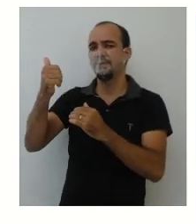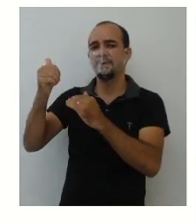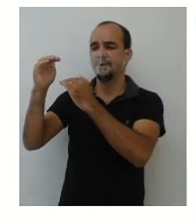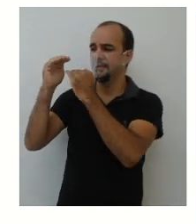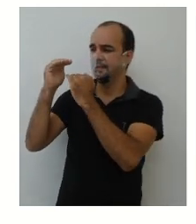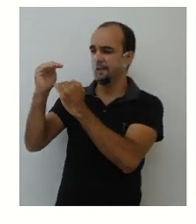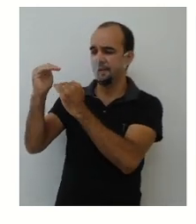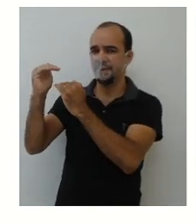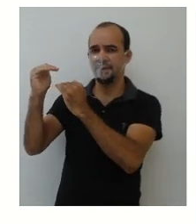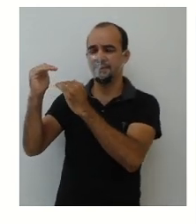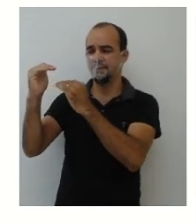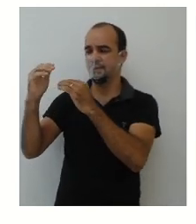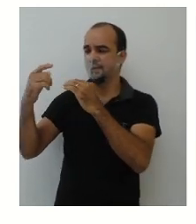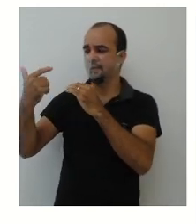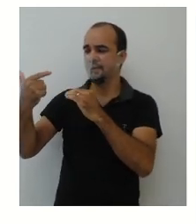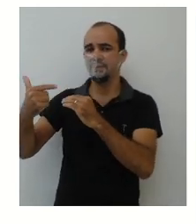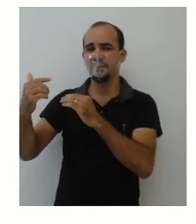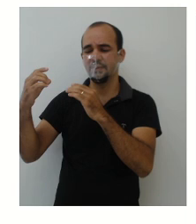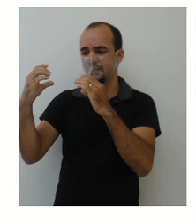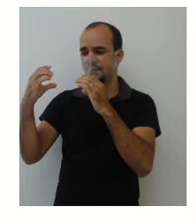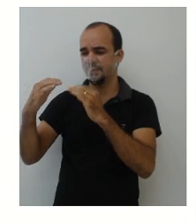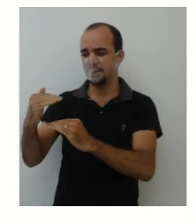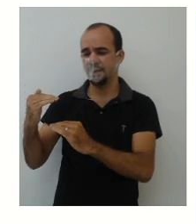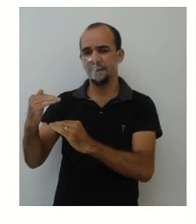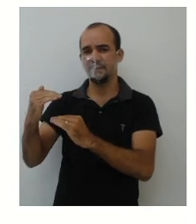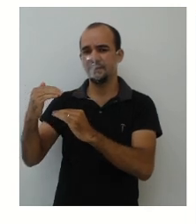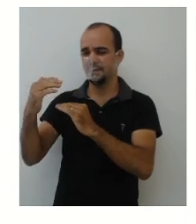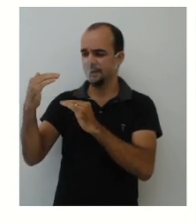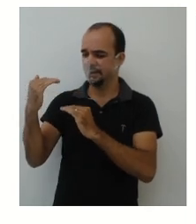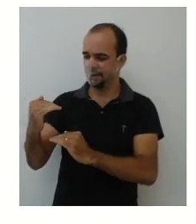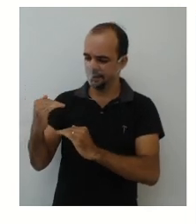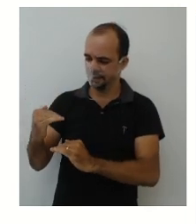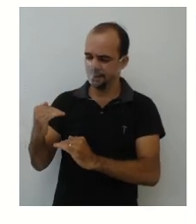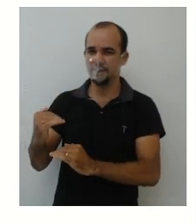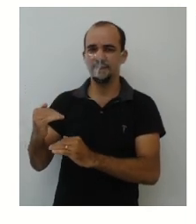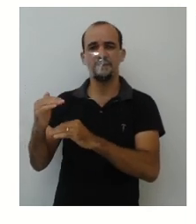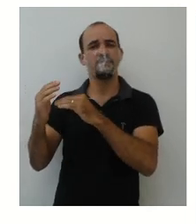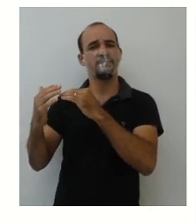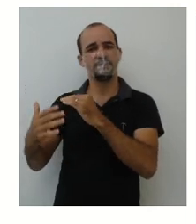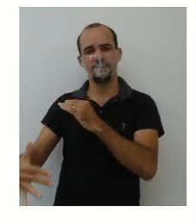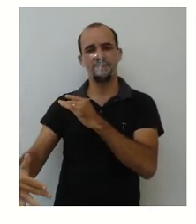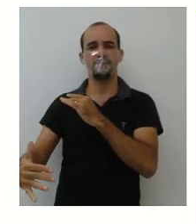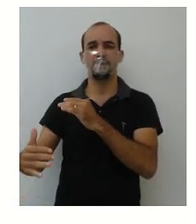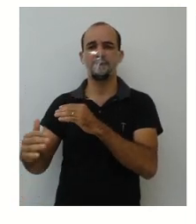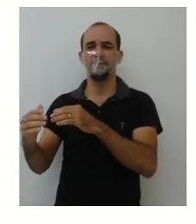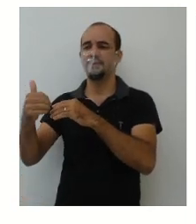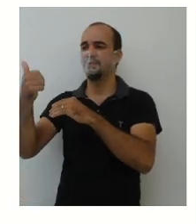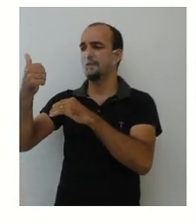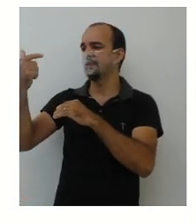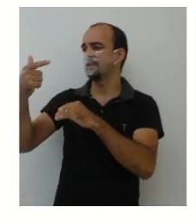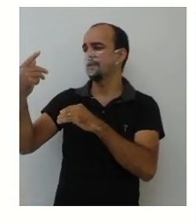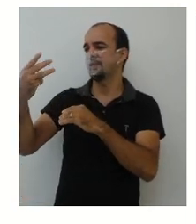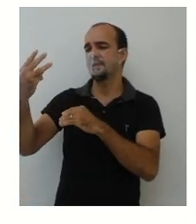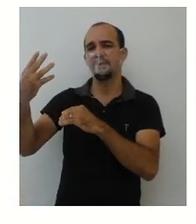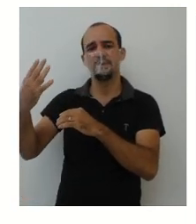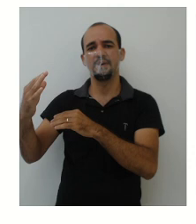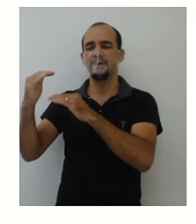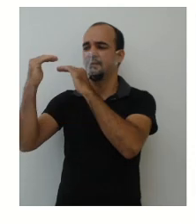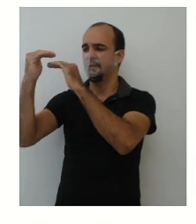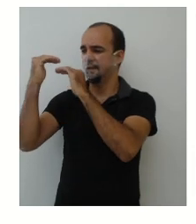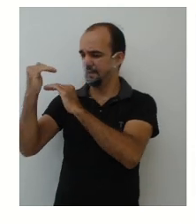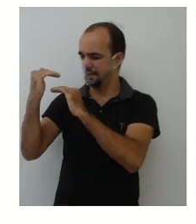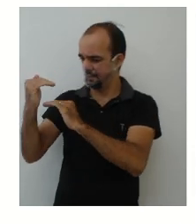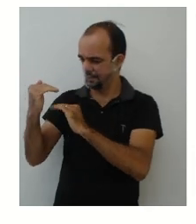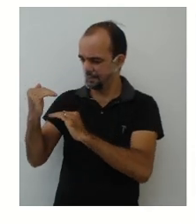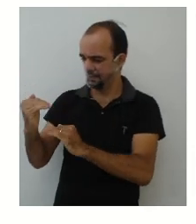resumo o segundo parágrafo, e vai resumindo parágrafo por parágrafo, né? Porque a gente sabe que cada parágrafo tem uma ideia principal